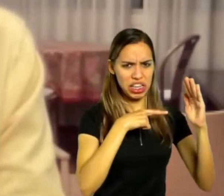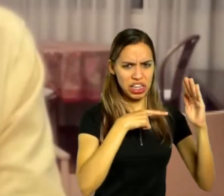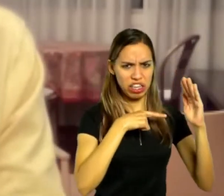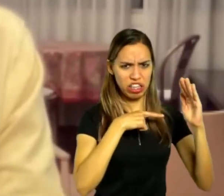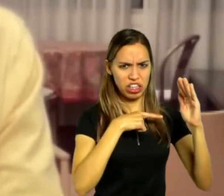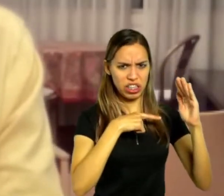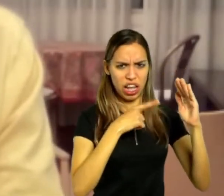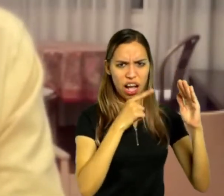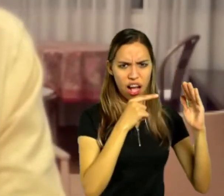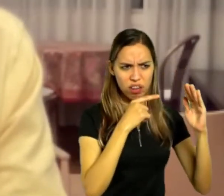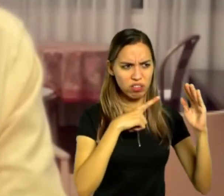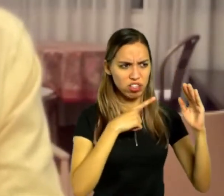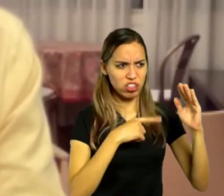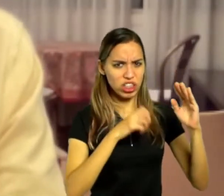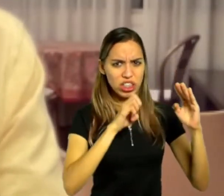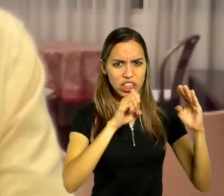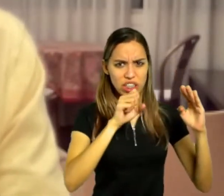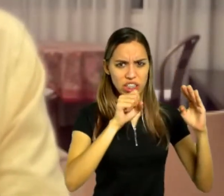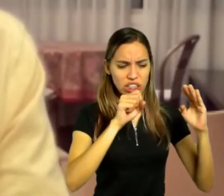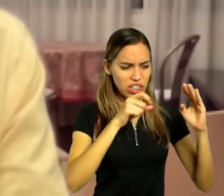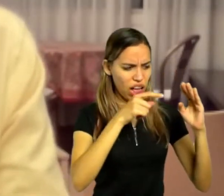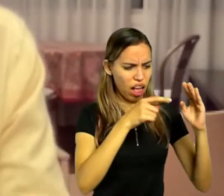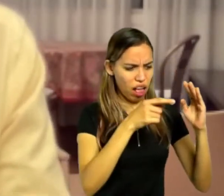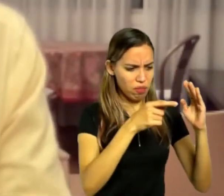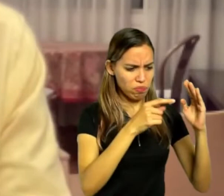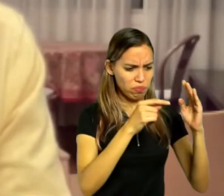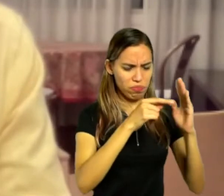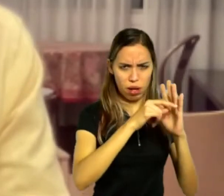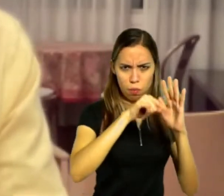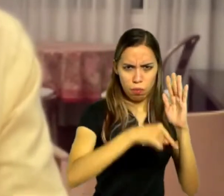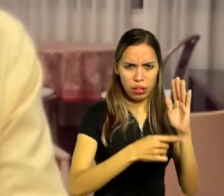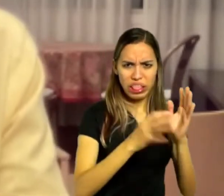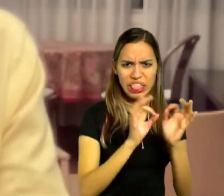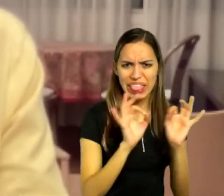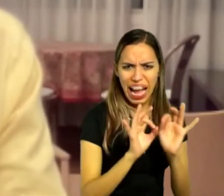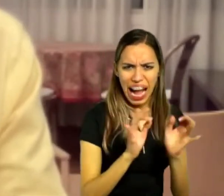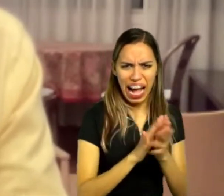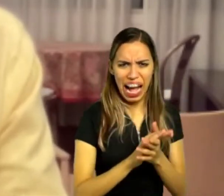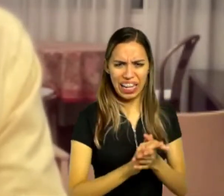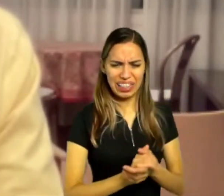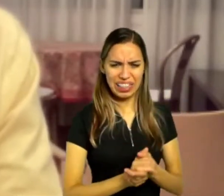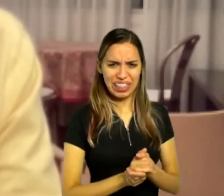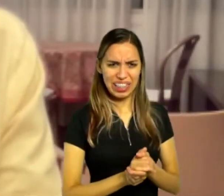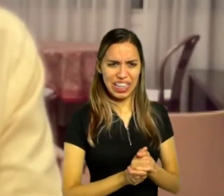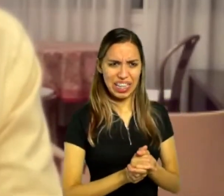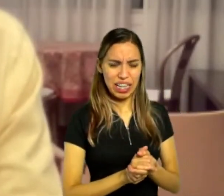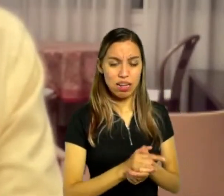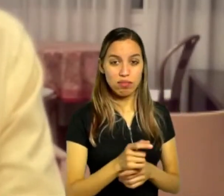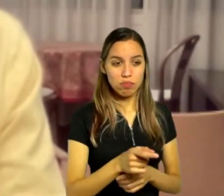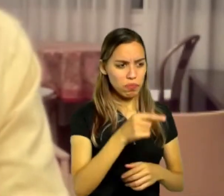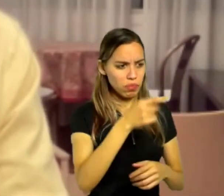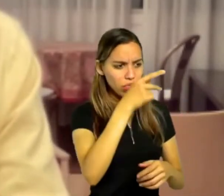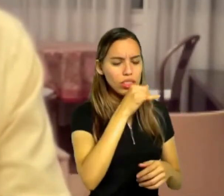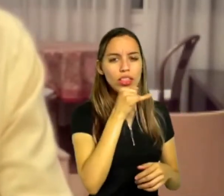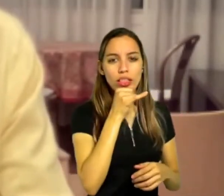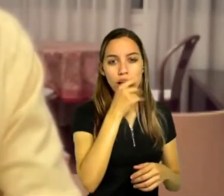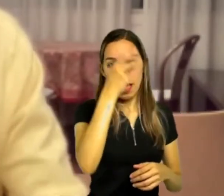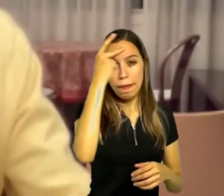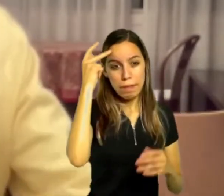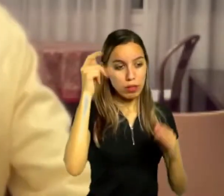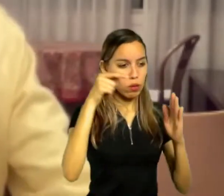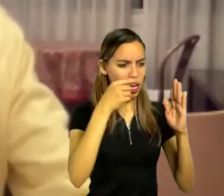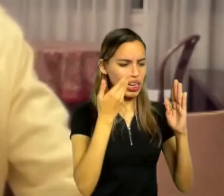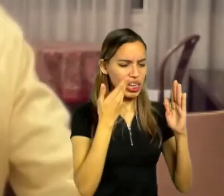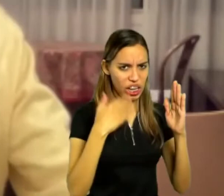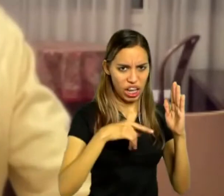que vinham em estado muitas vezes desesperador. Por exemplo, morrer criança por desidratação era normal. Estava um